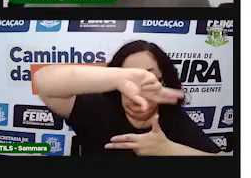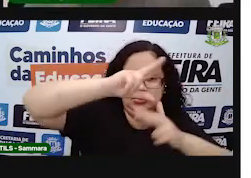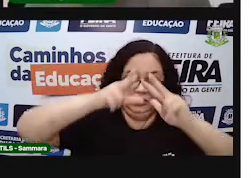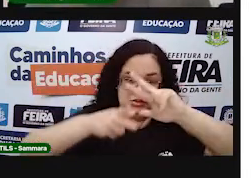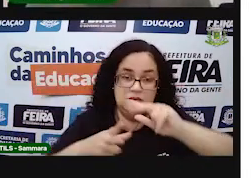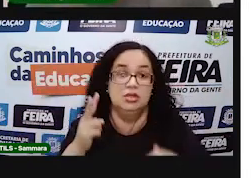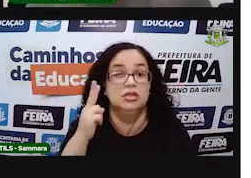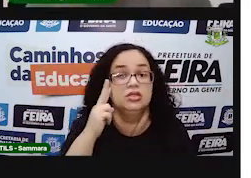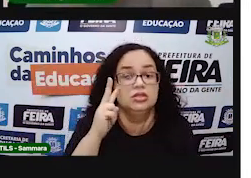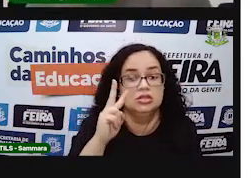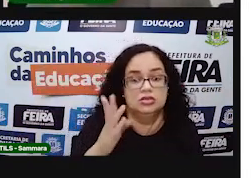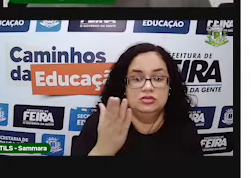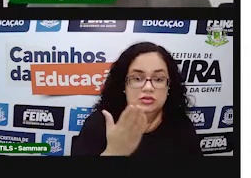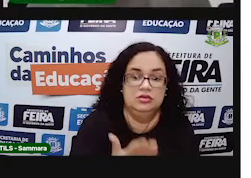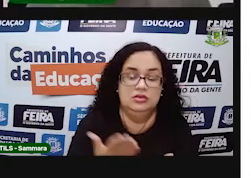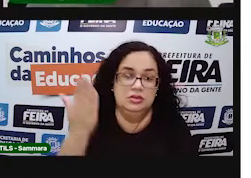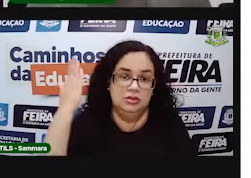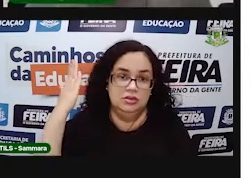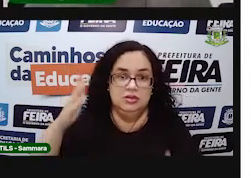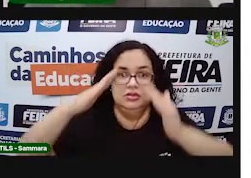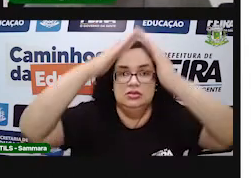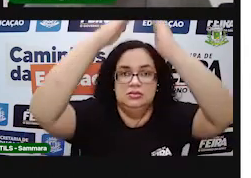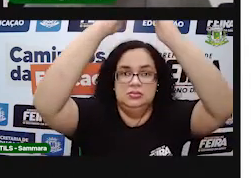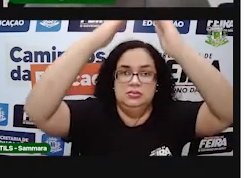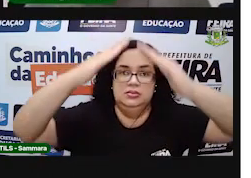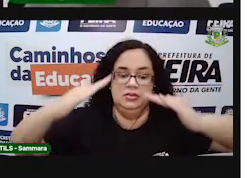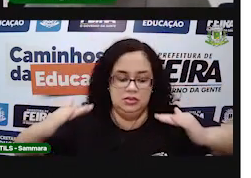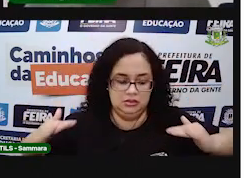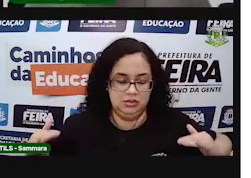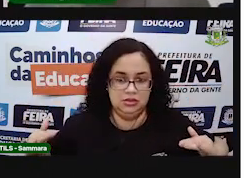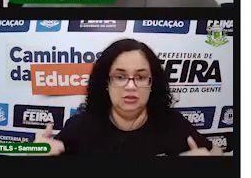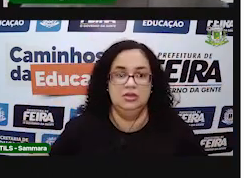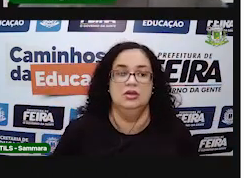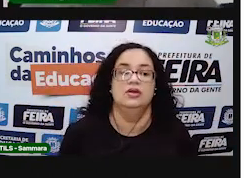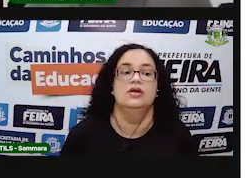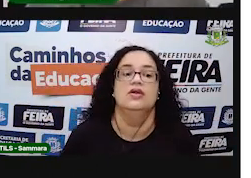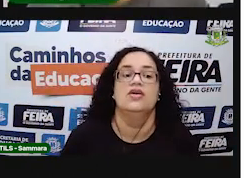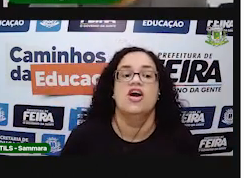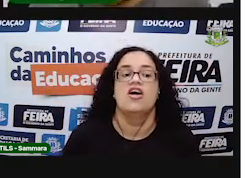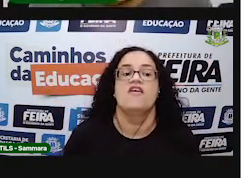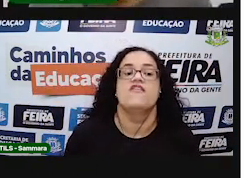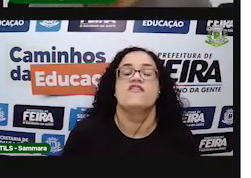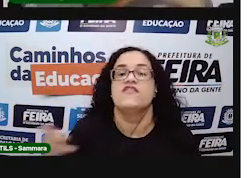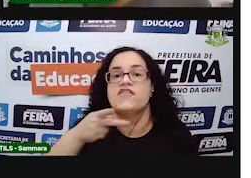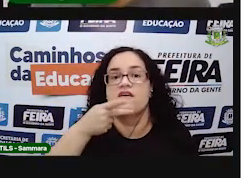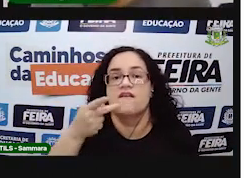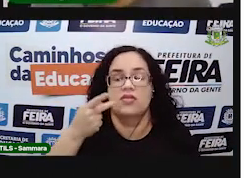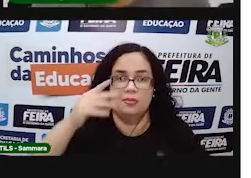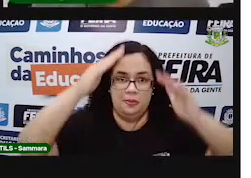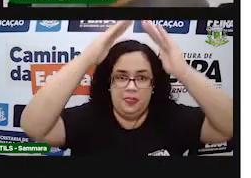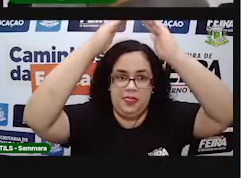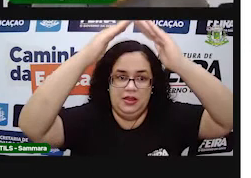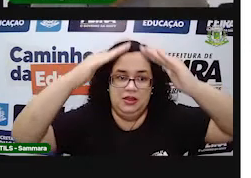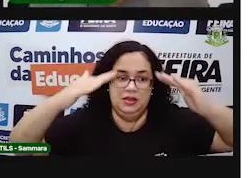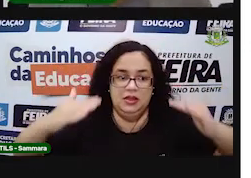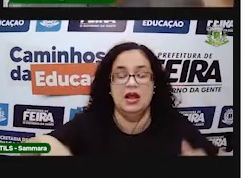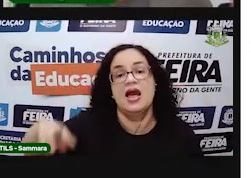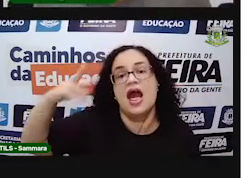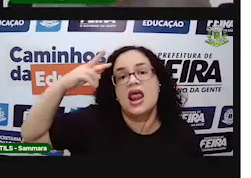gente estudou, a gente viu uma aula só sobre isso, é as pirâmides. E falou de